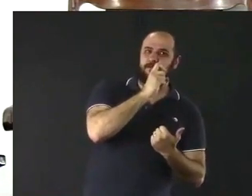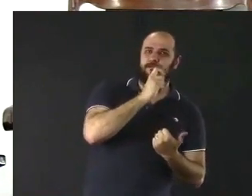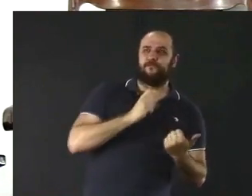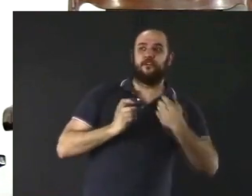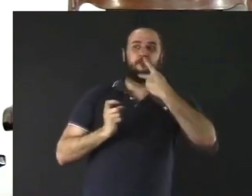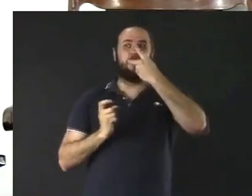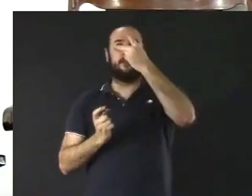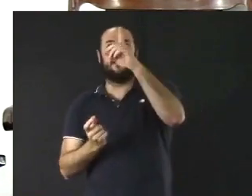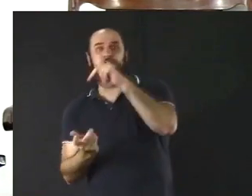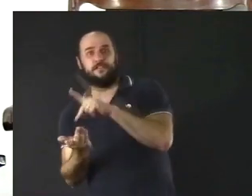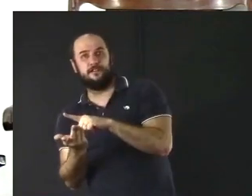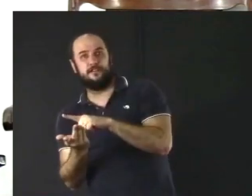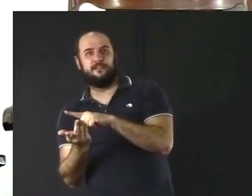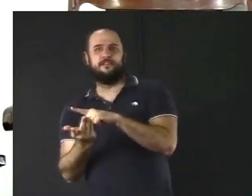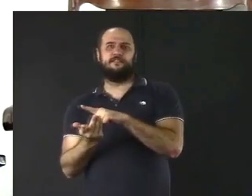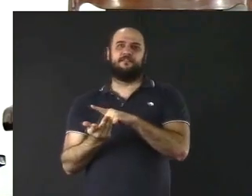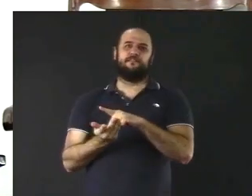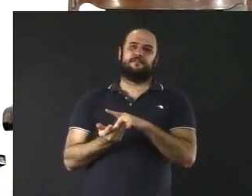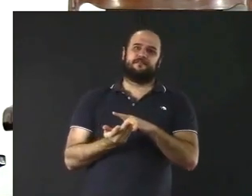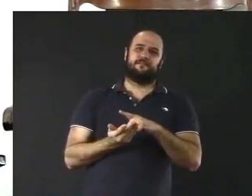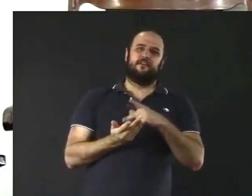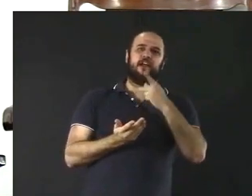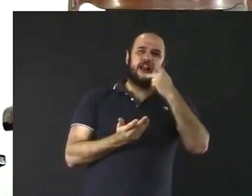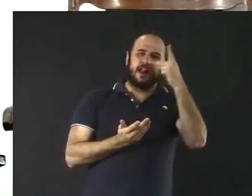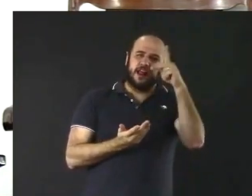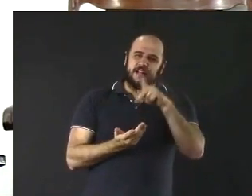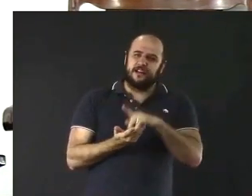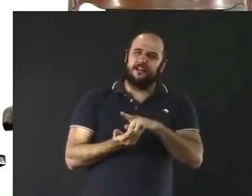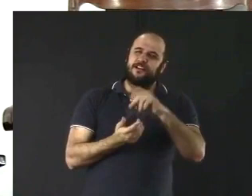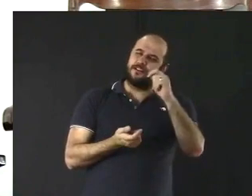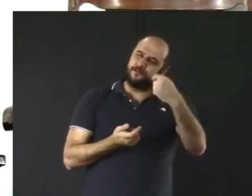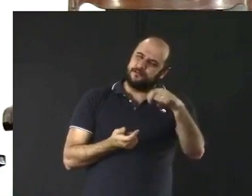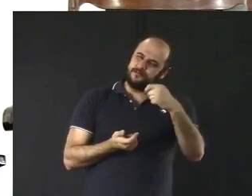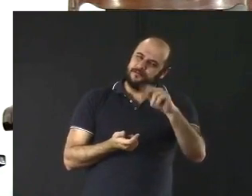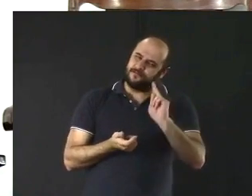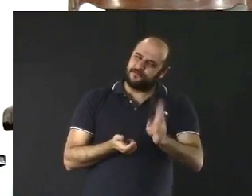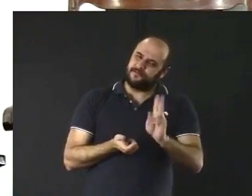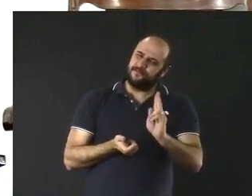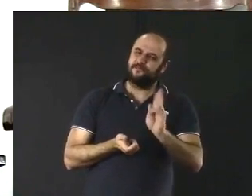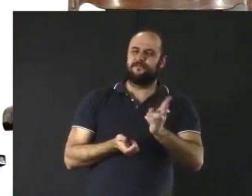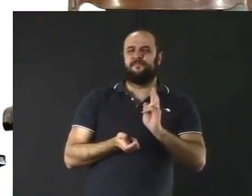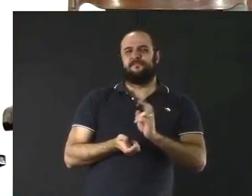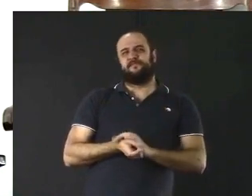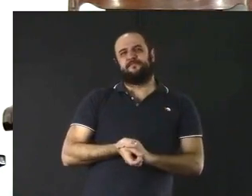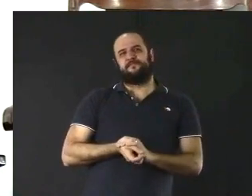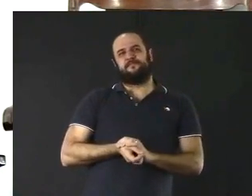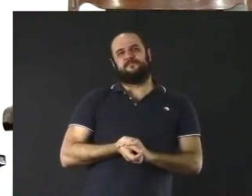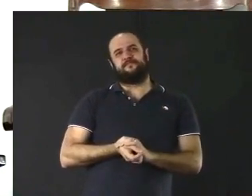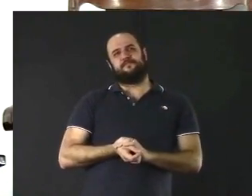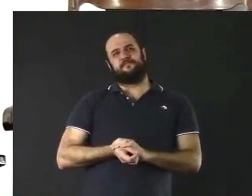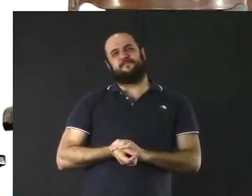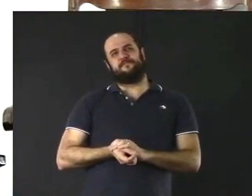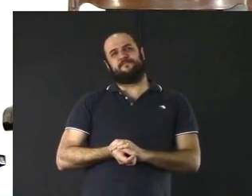verdade. Então busque isso, e é você que tem que fazer.